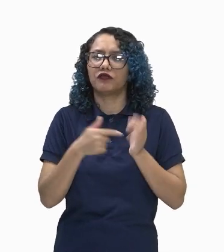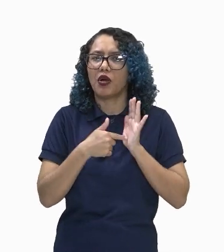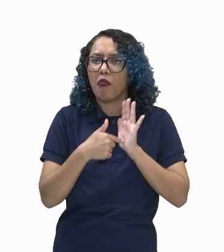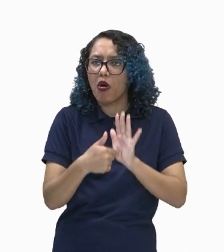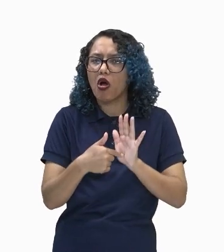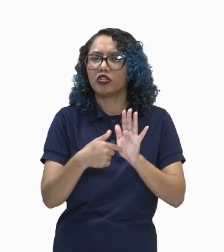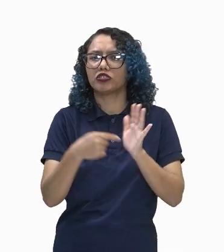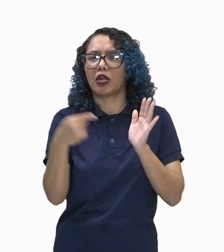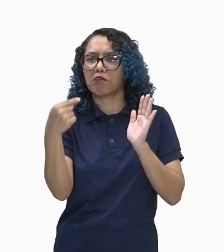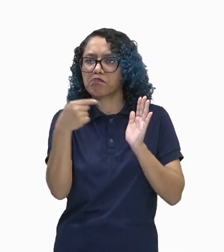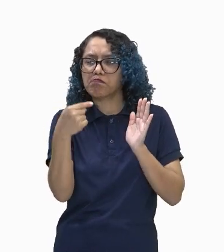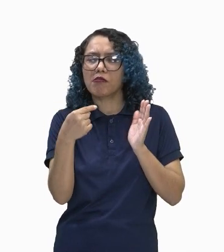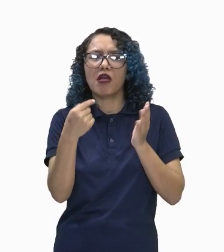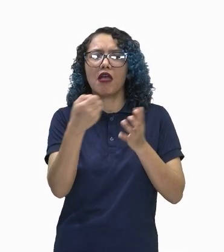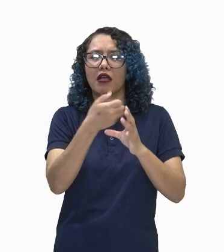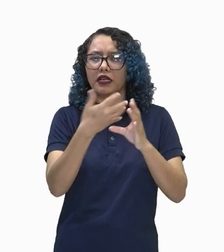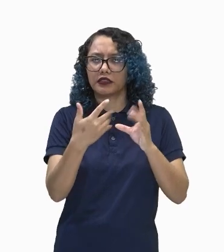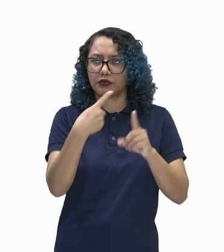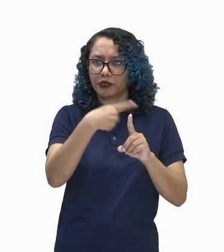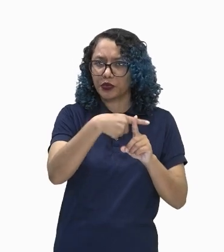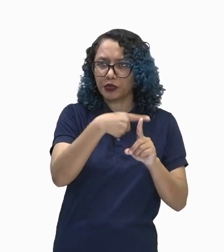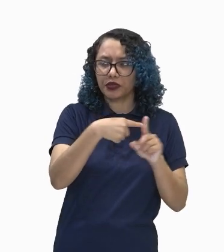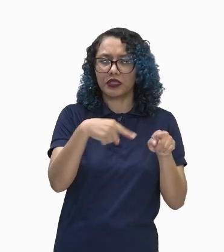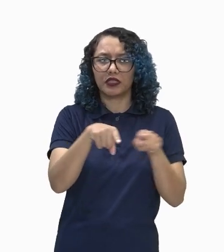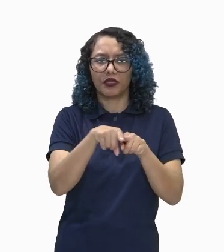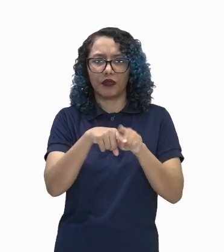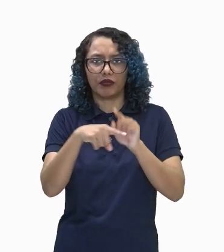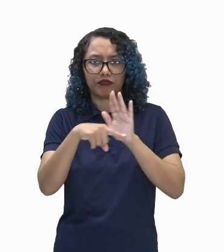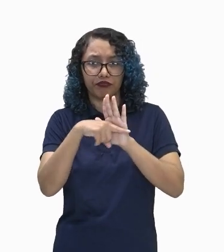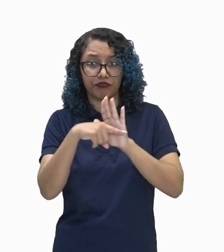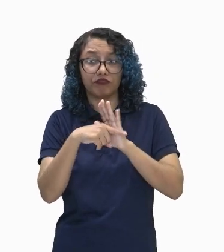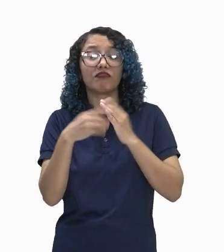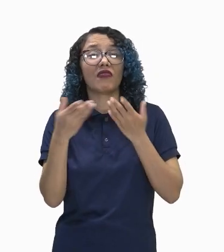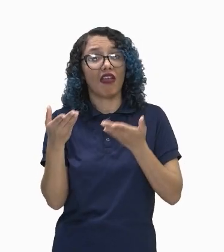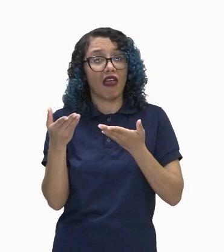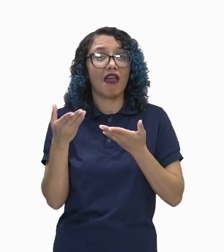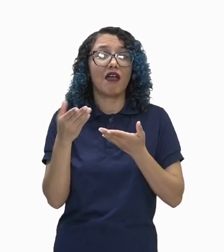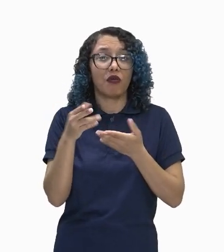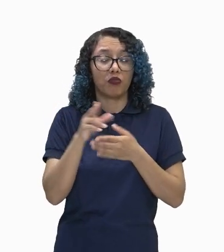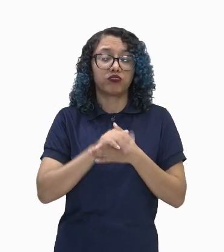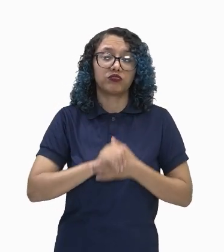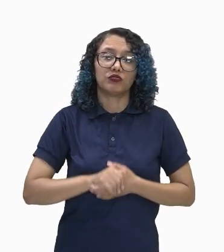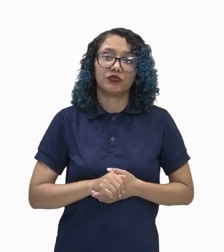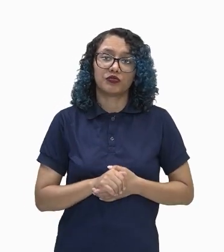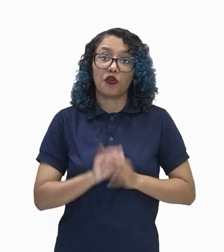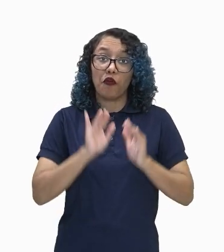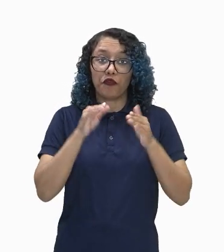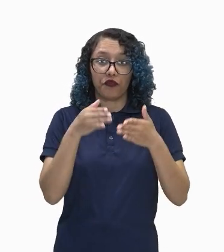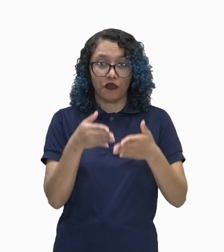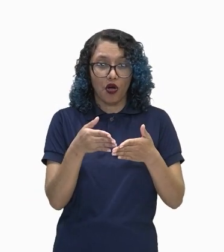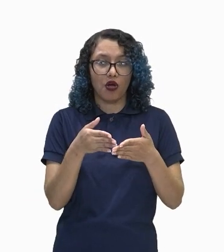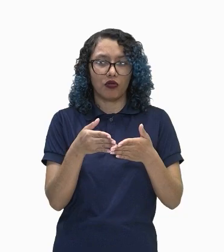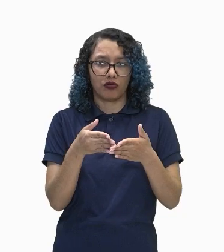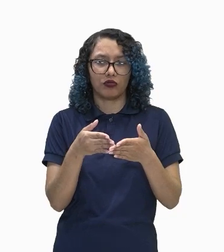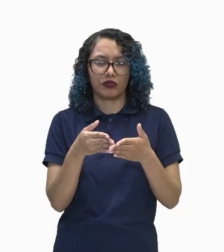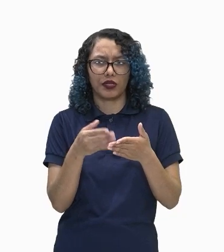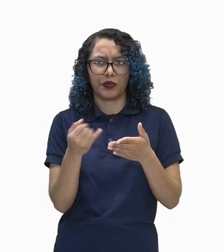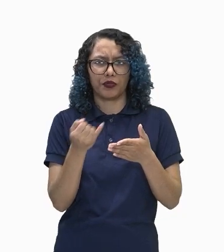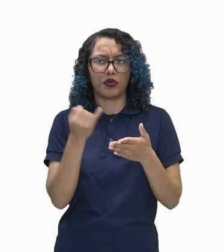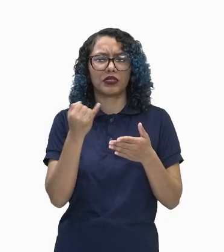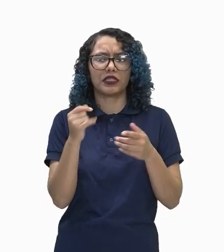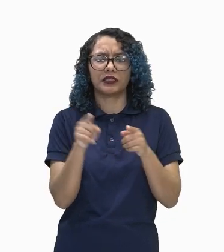pontos negativos. É útil para isso, então, quando eu estiver assistindo para produzir a resenha,